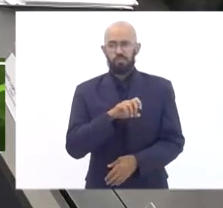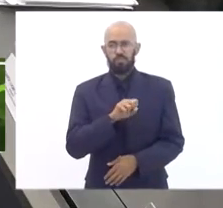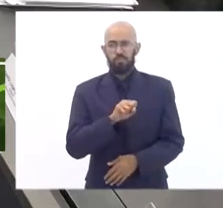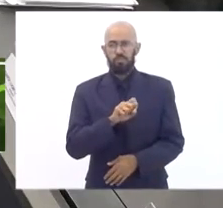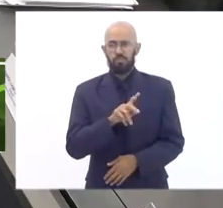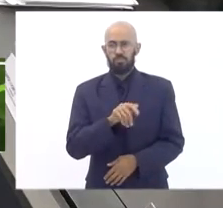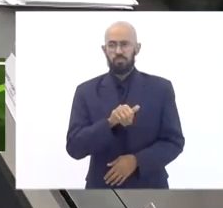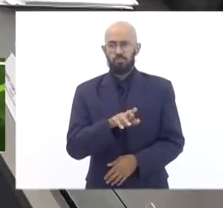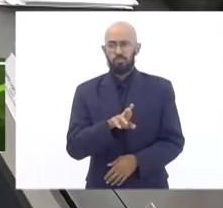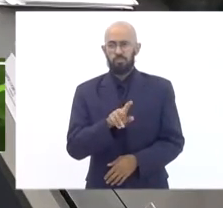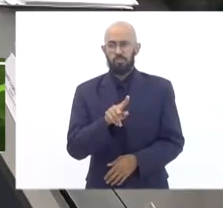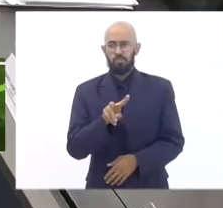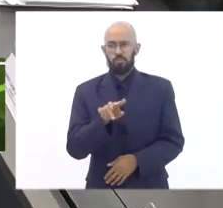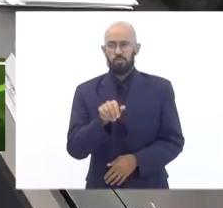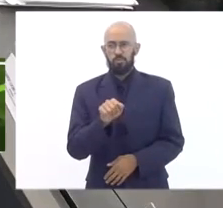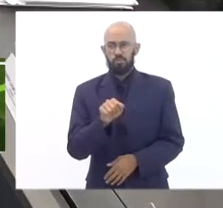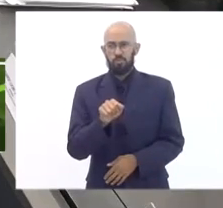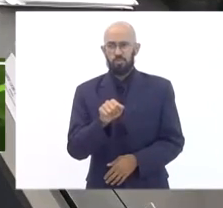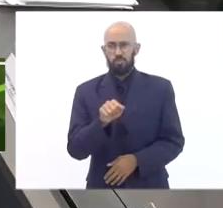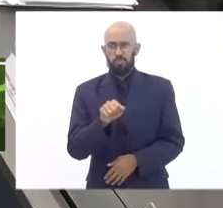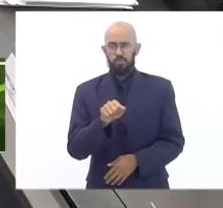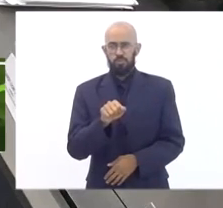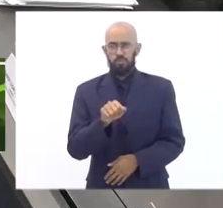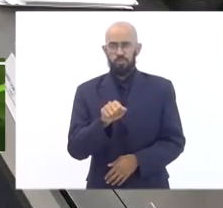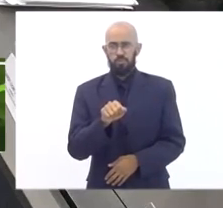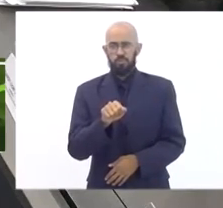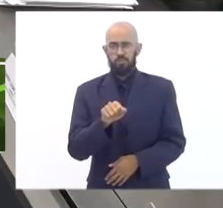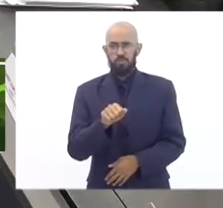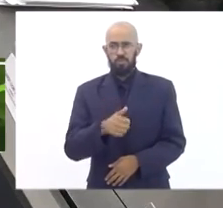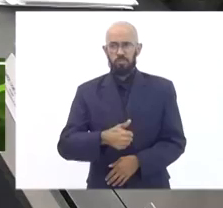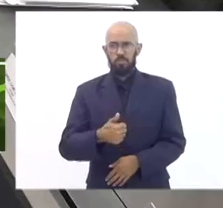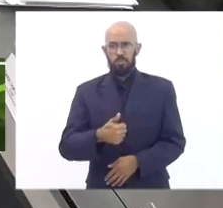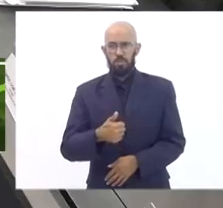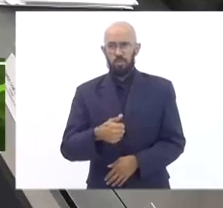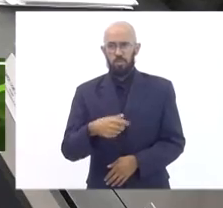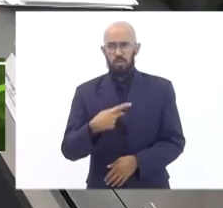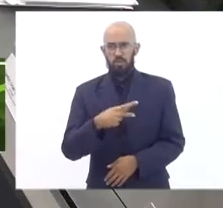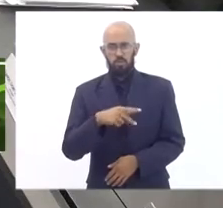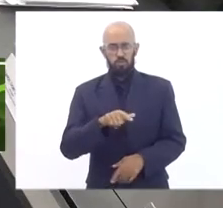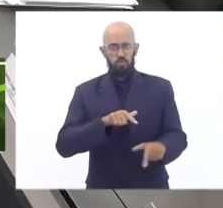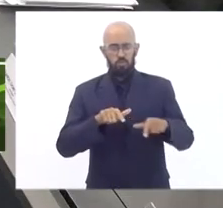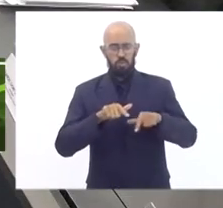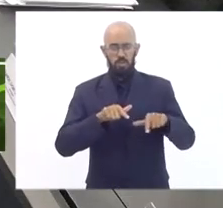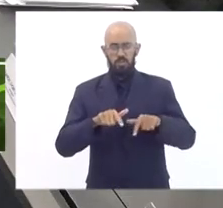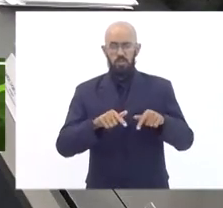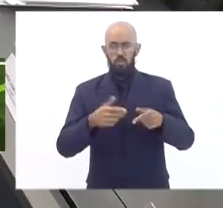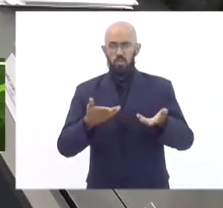Sanches, em primeiro lugar, a sua operação hoje é deficitária?